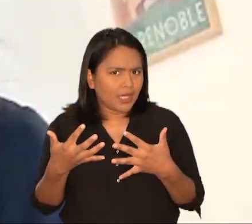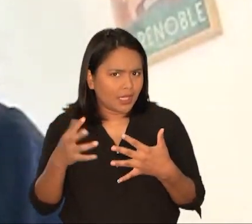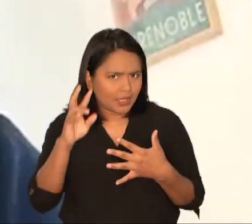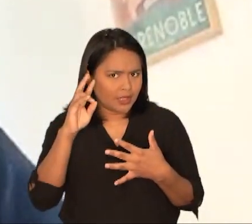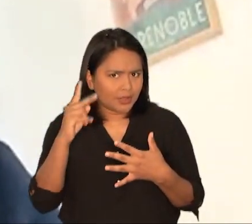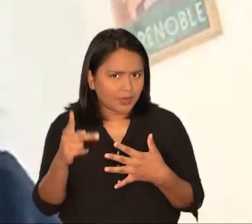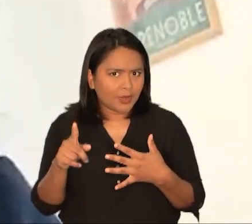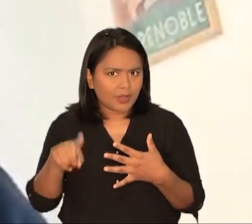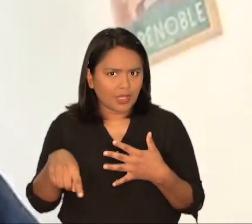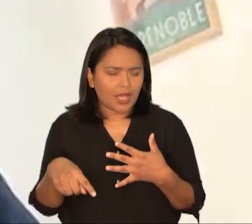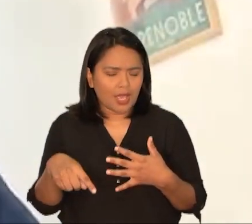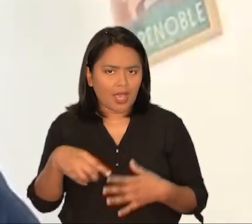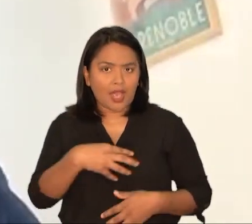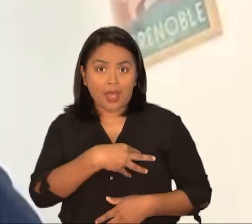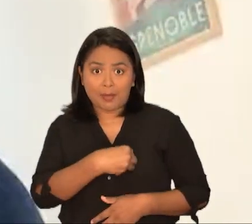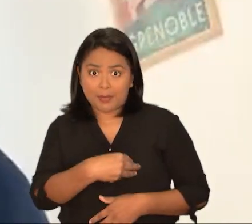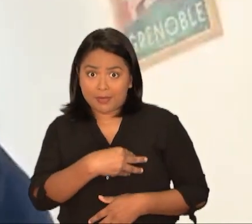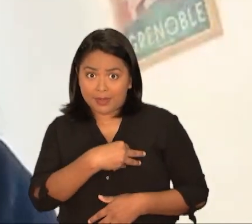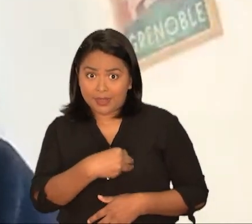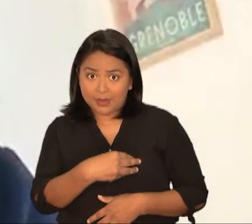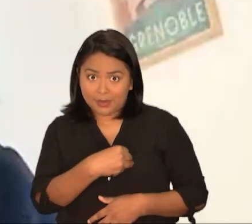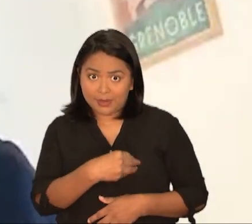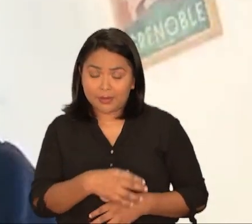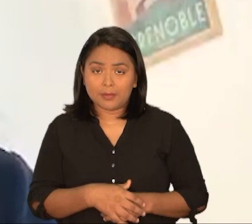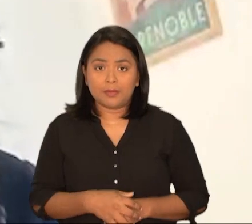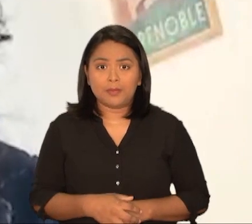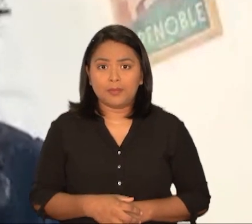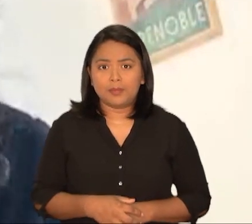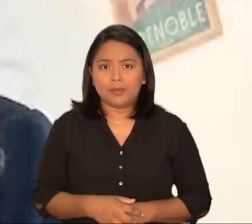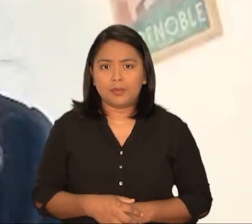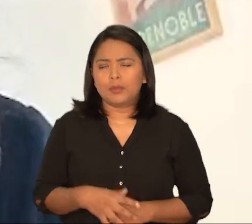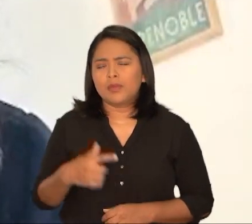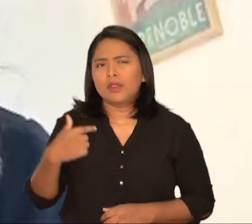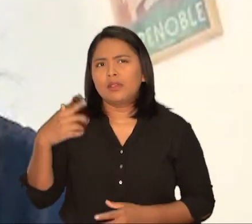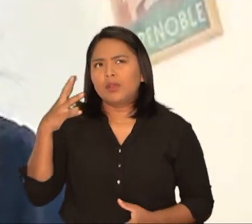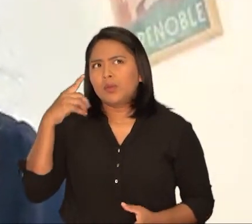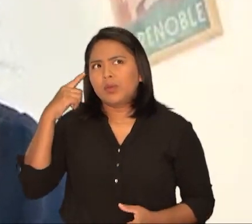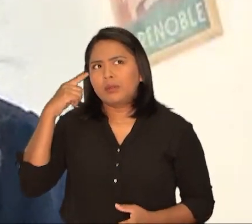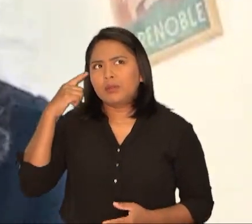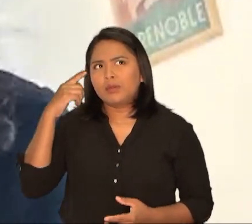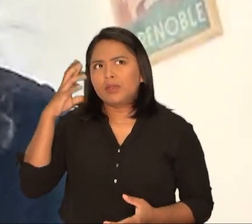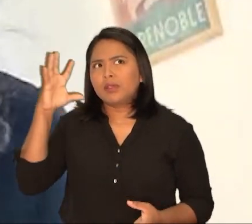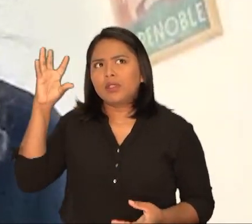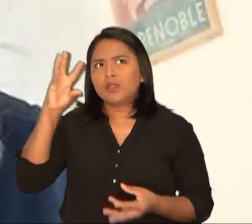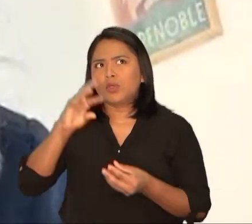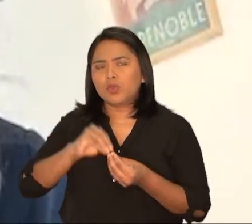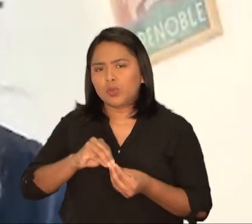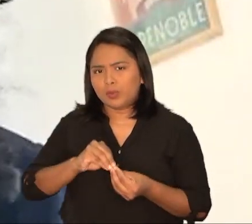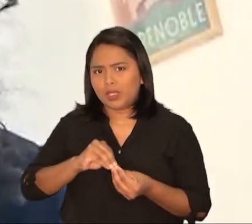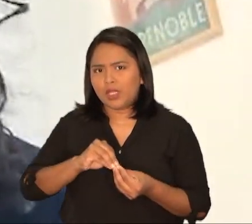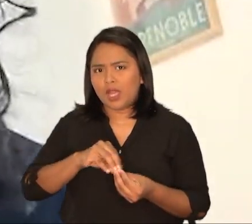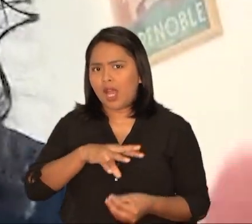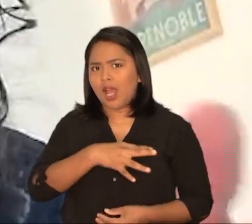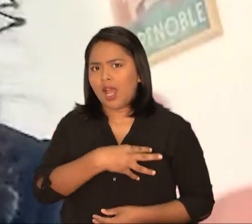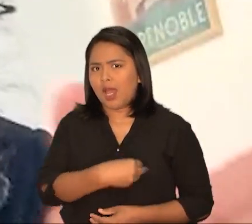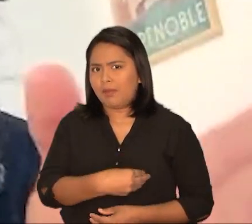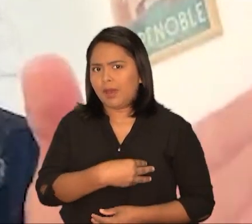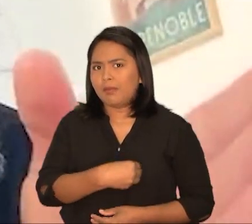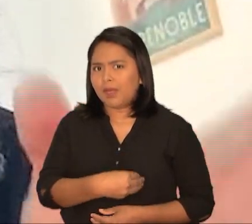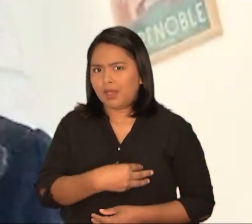Jéssica. Ela é sobre a amamentação. E se eu fosse resumir a amamentação, sobretudo